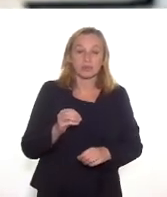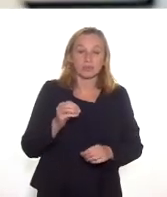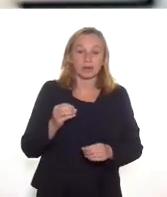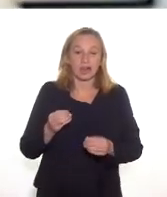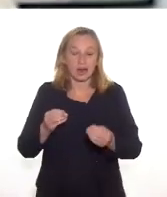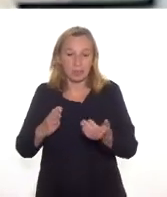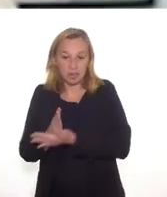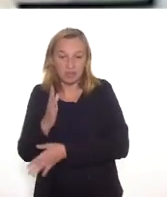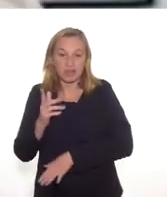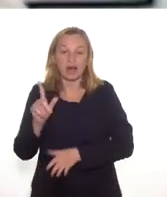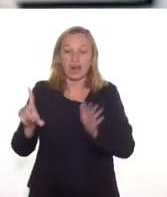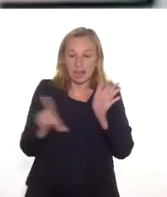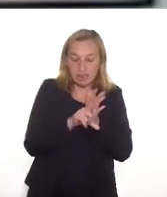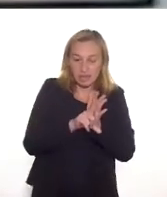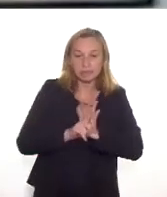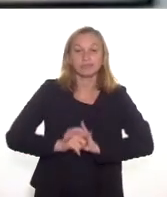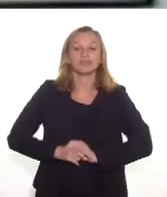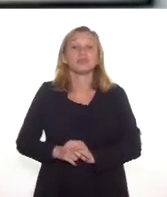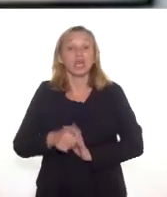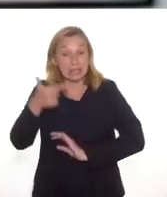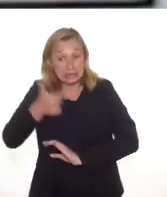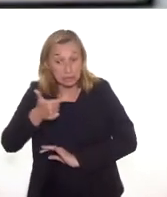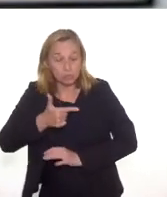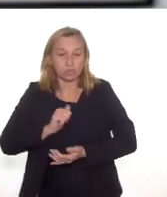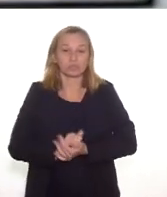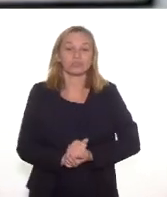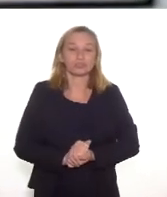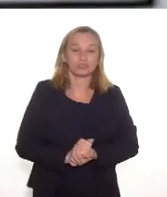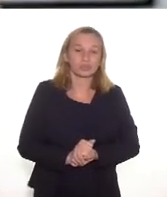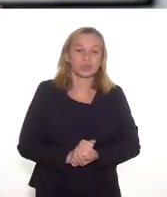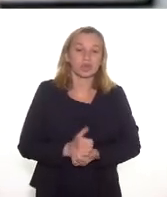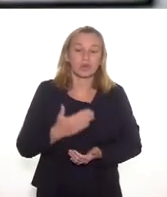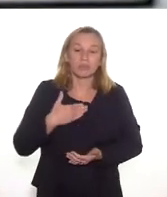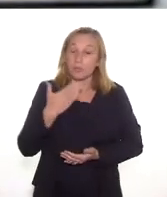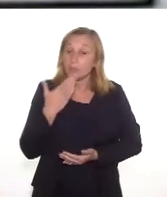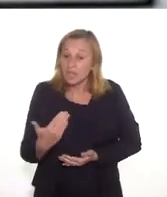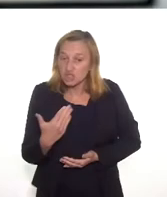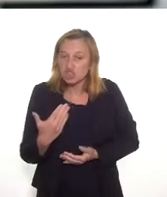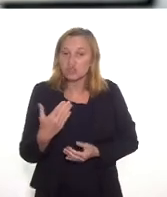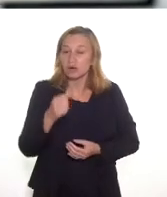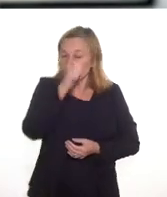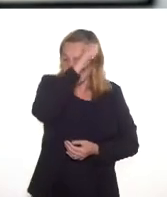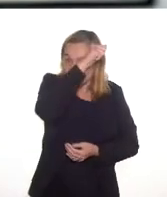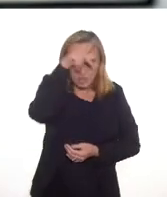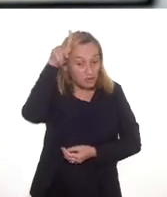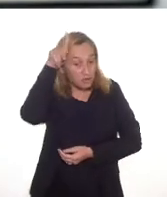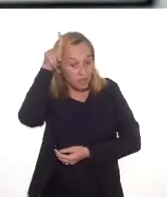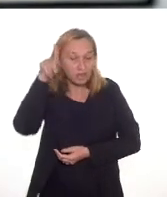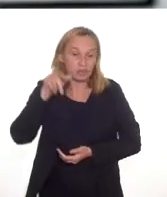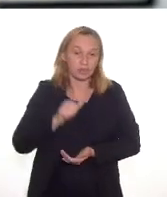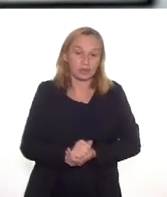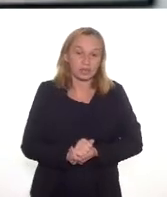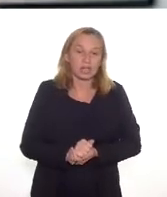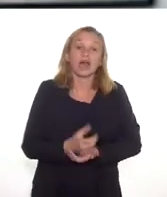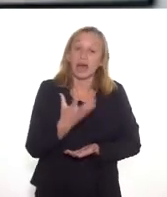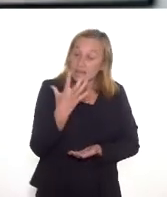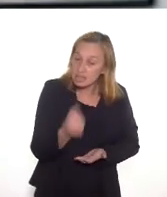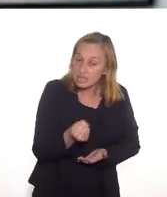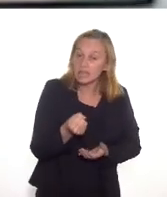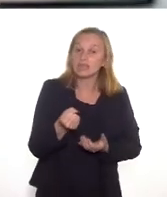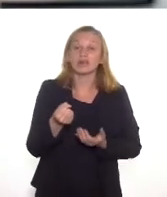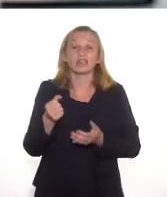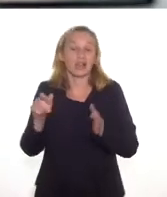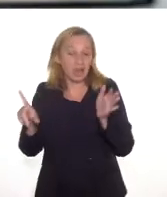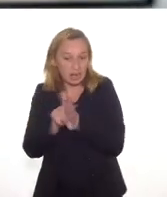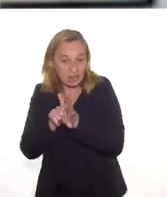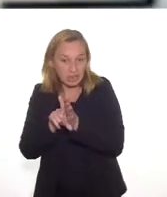segundo, a lei já está sancionada. Em segundo, fica o meu apelo aos prefeitos para que adotem a lei